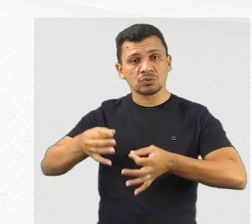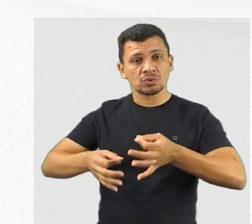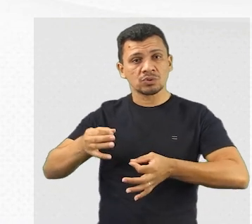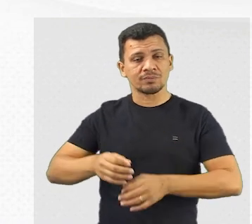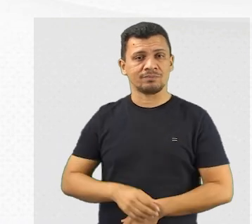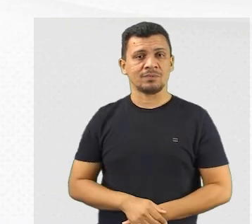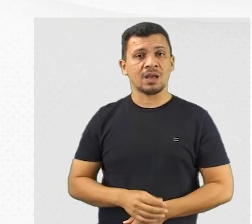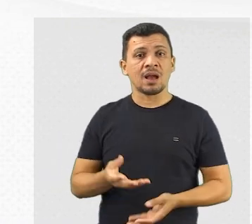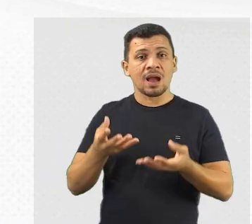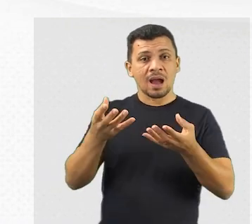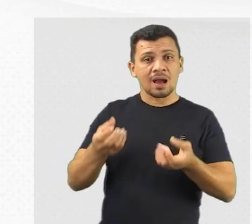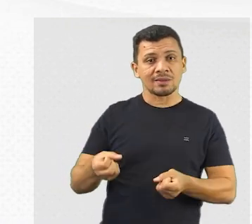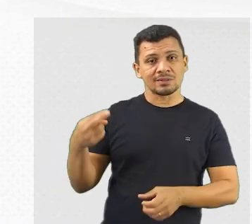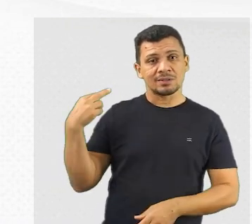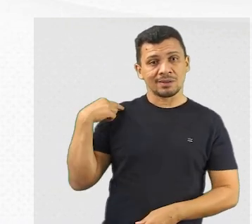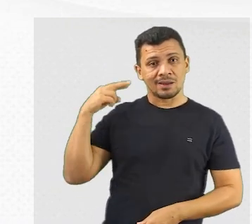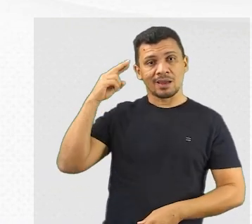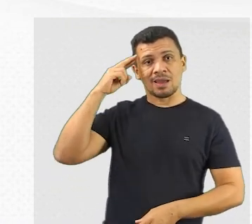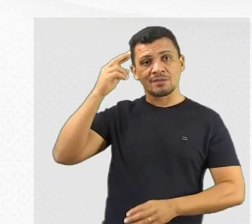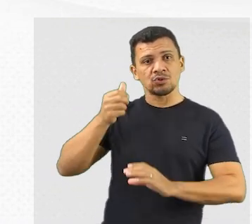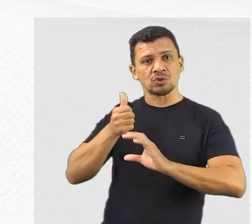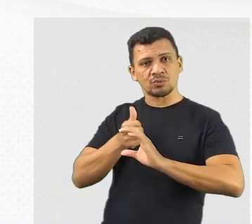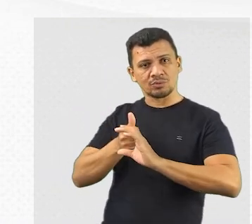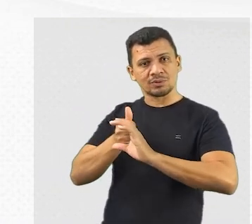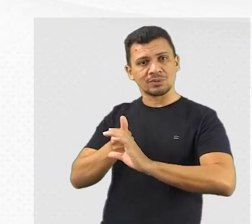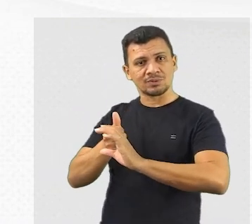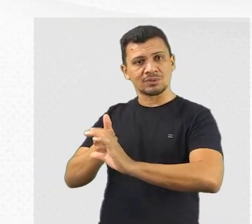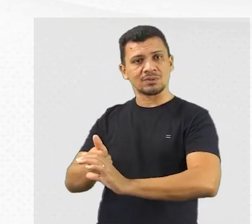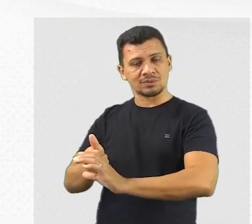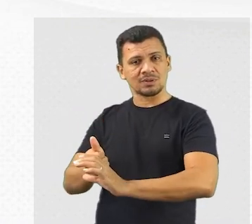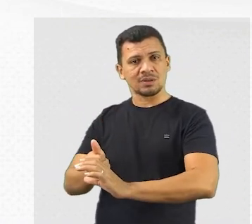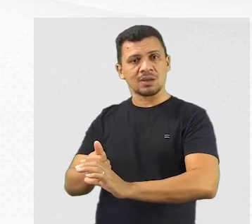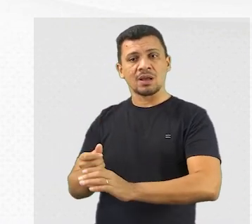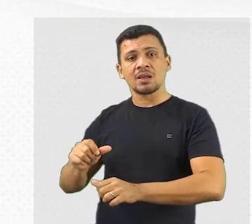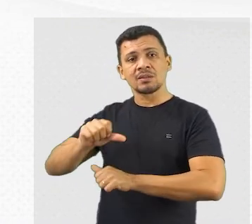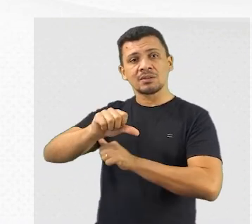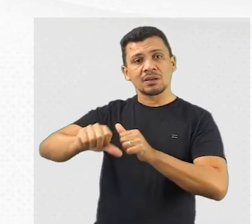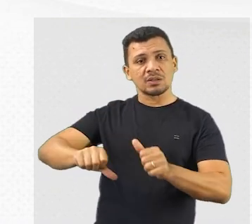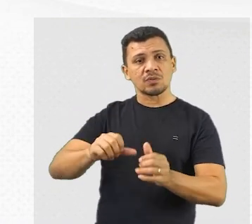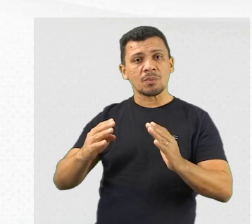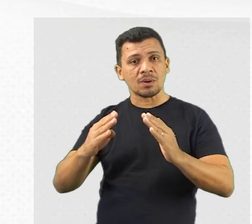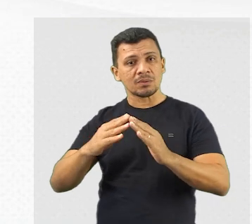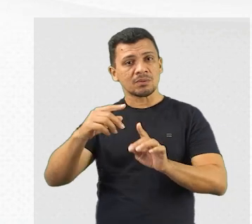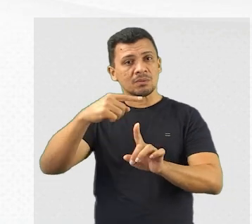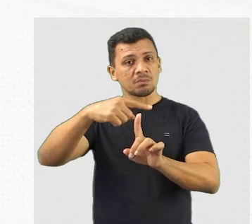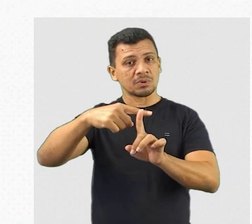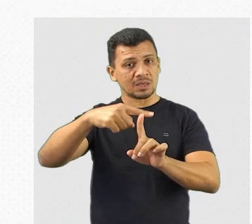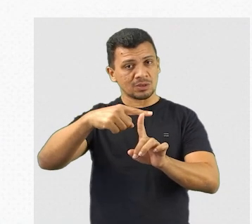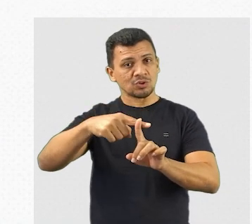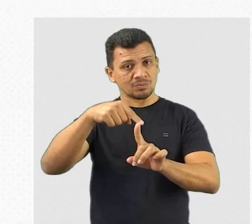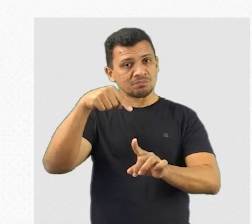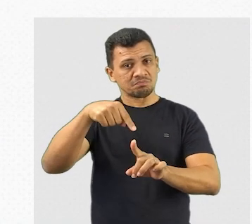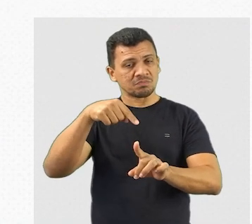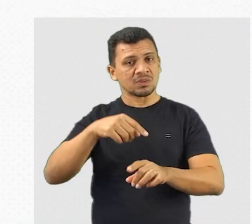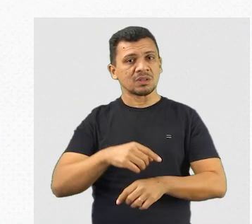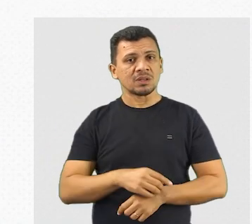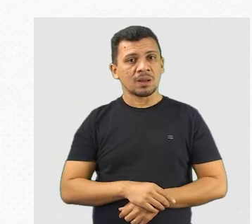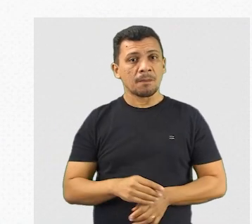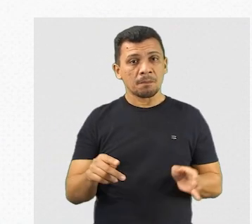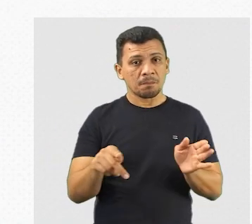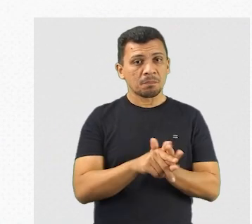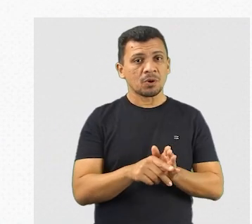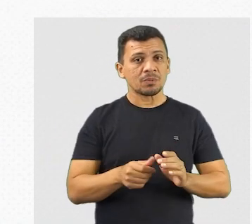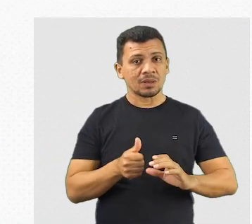adotado como religião oficial no Império Romano, a basílica passa a ser uma igreja, um prédio que funciona como igreja cristã